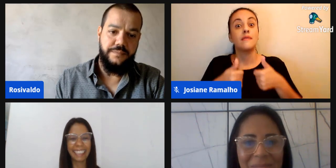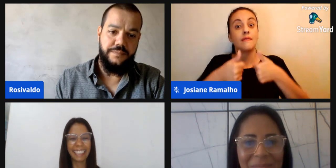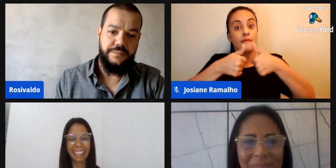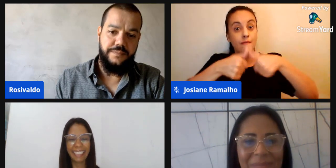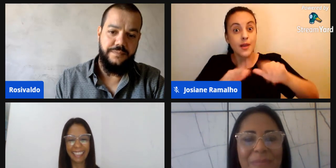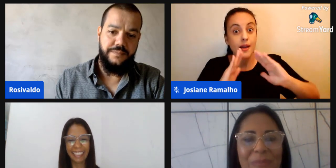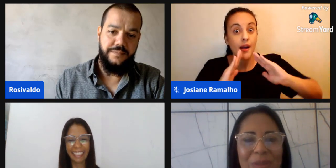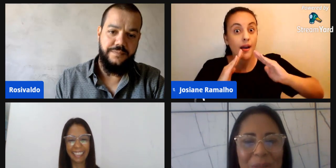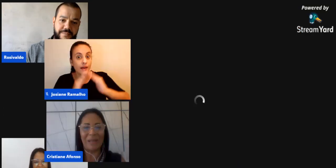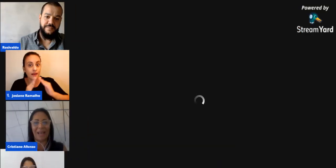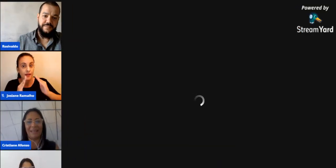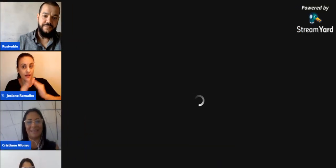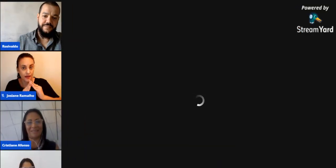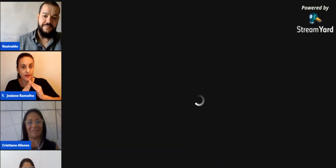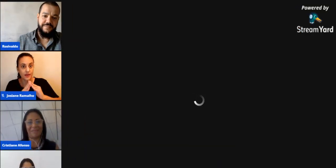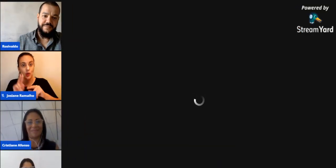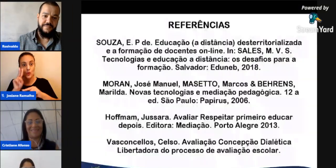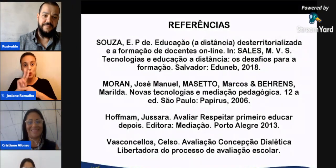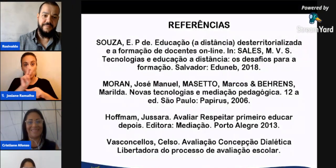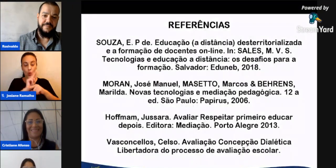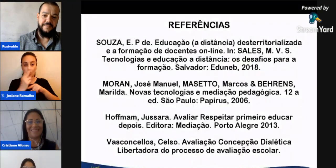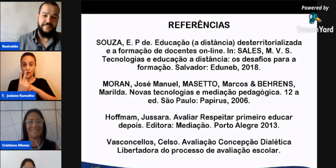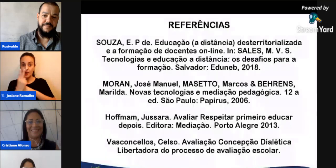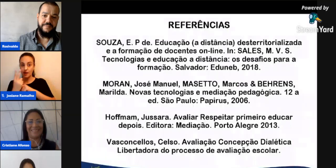e se cuidem, muito obrigado.